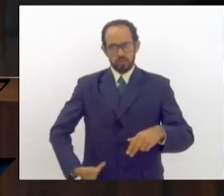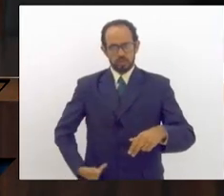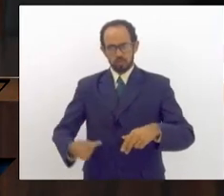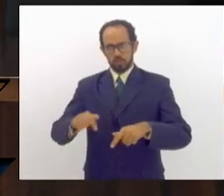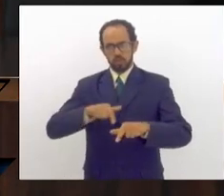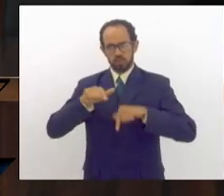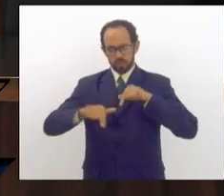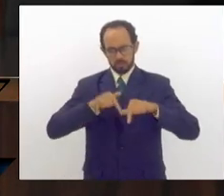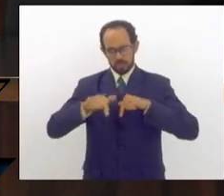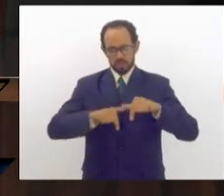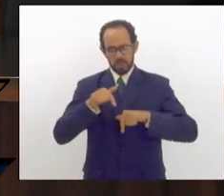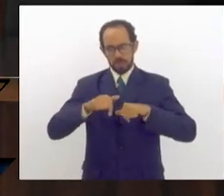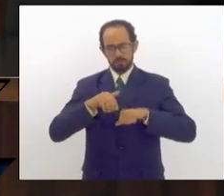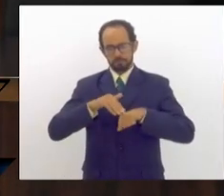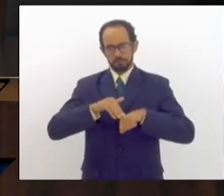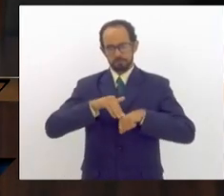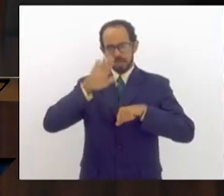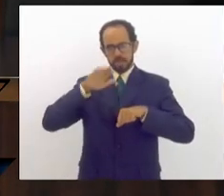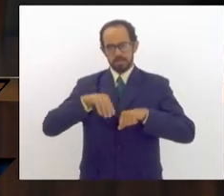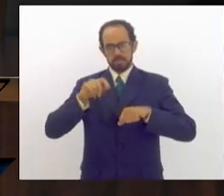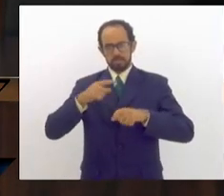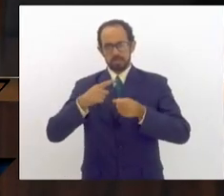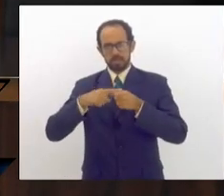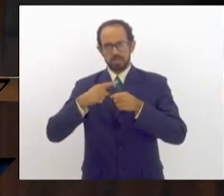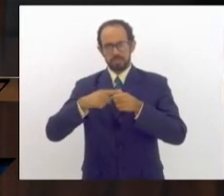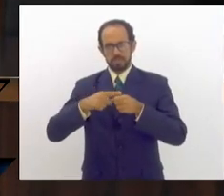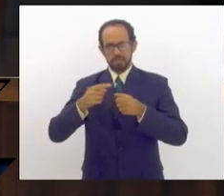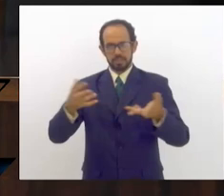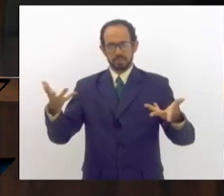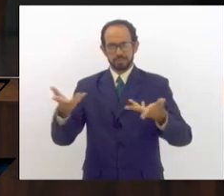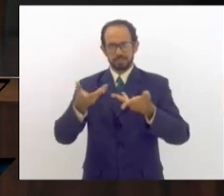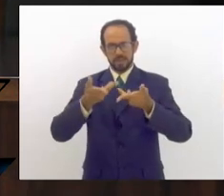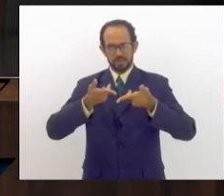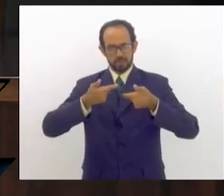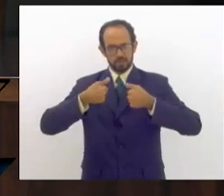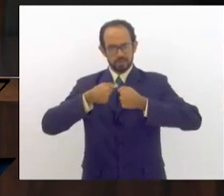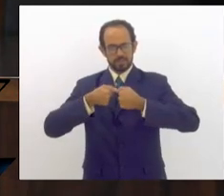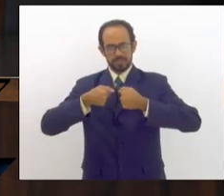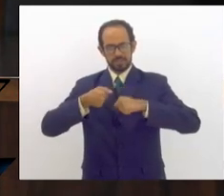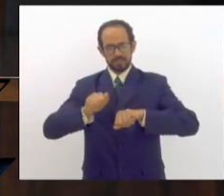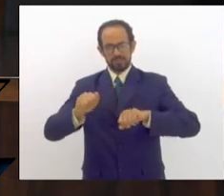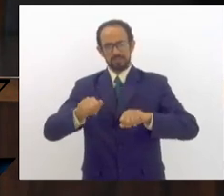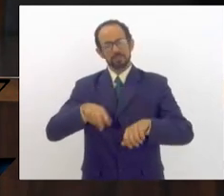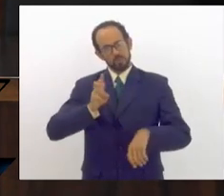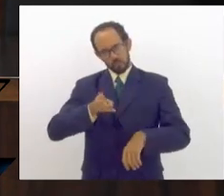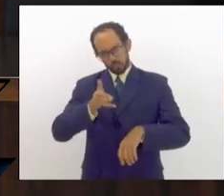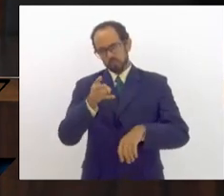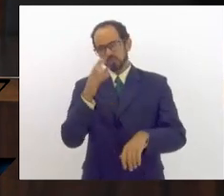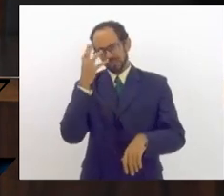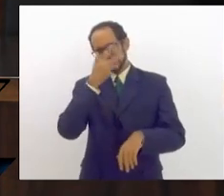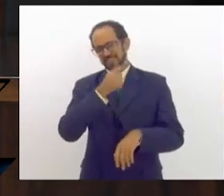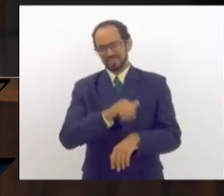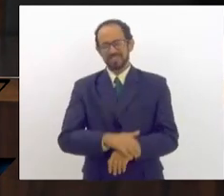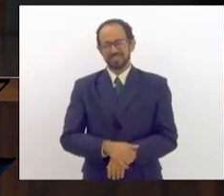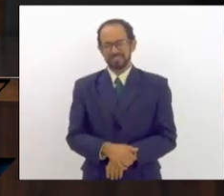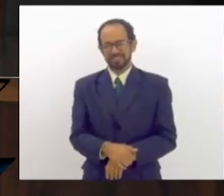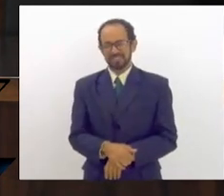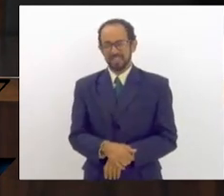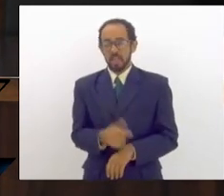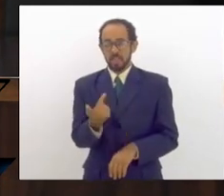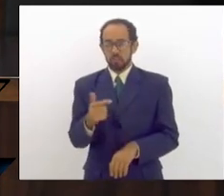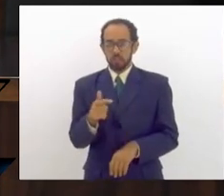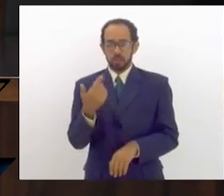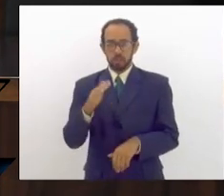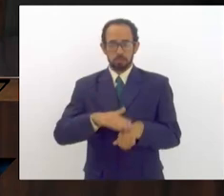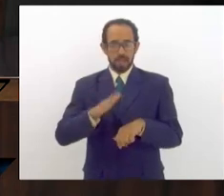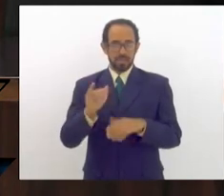cada vez mais por essa cidade linda e maravilhosa que continua linda não havendo